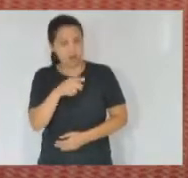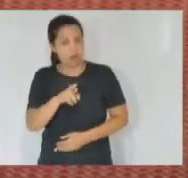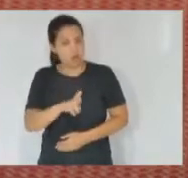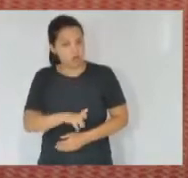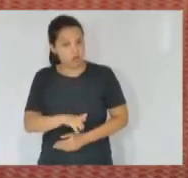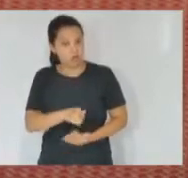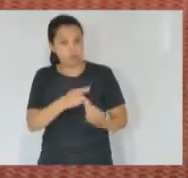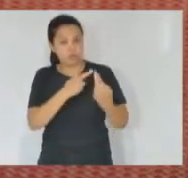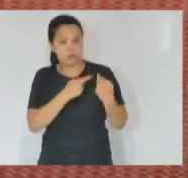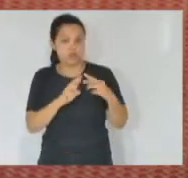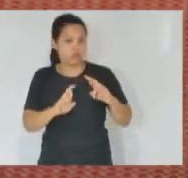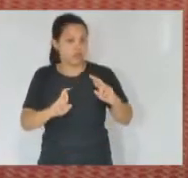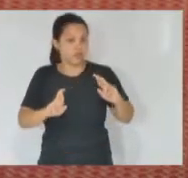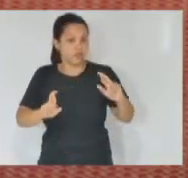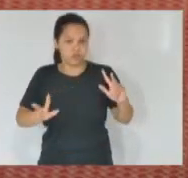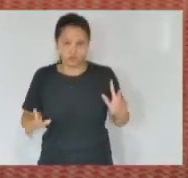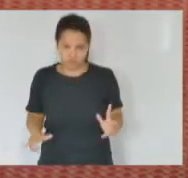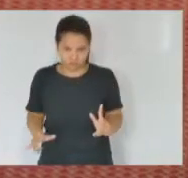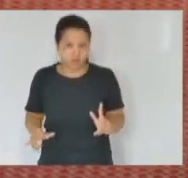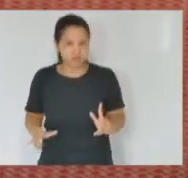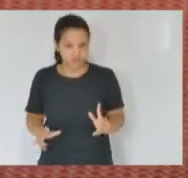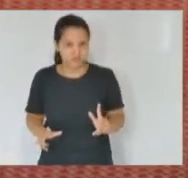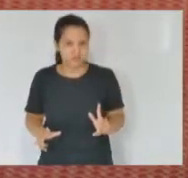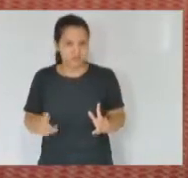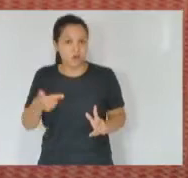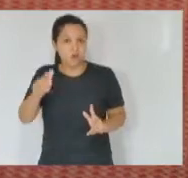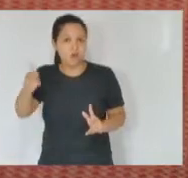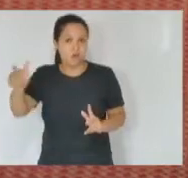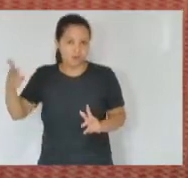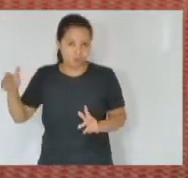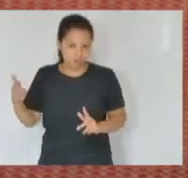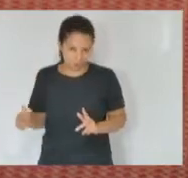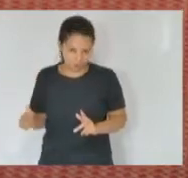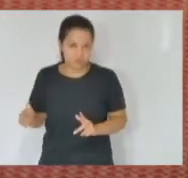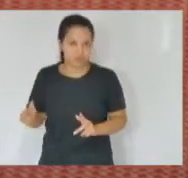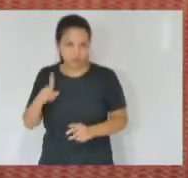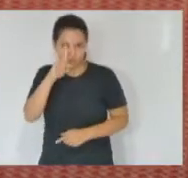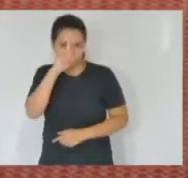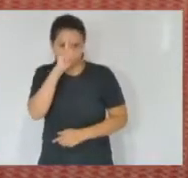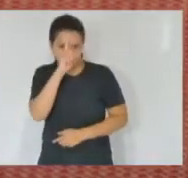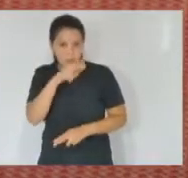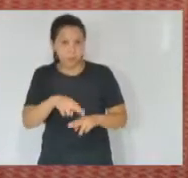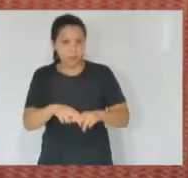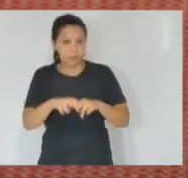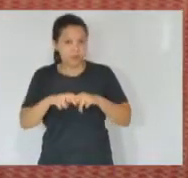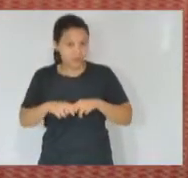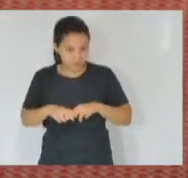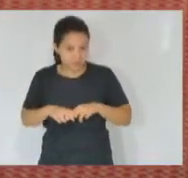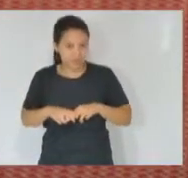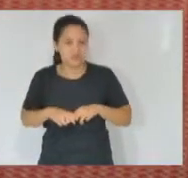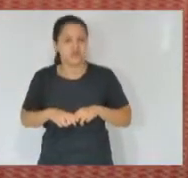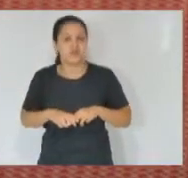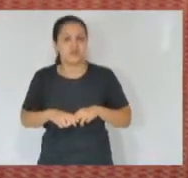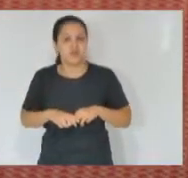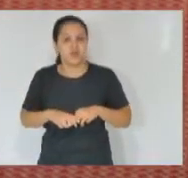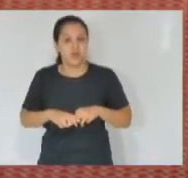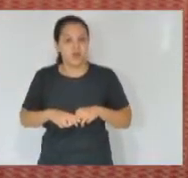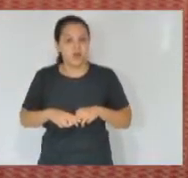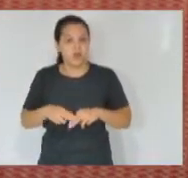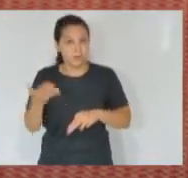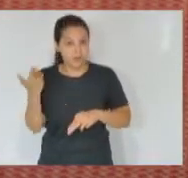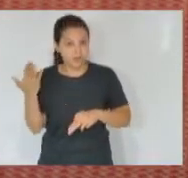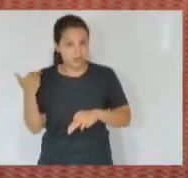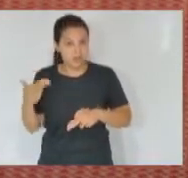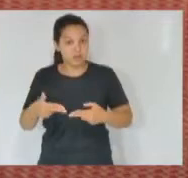responsabilidade diferente até do que tem em relação a outros, e por isso que, desde a sua inauguração